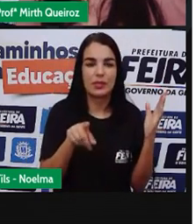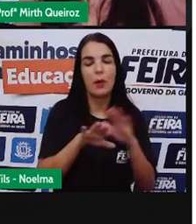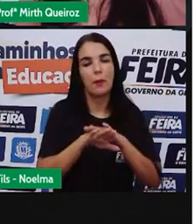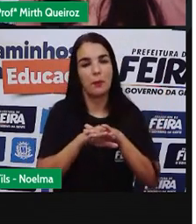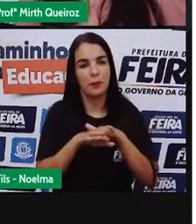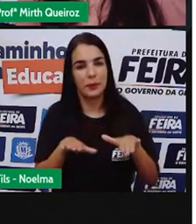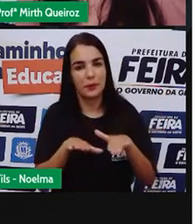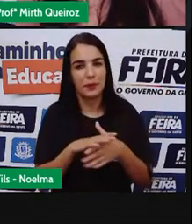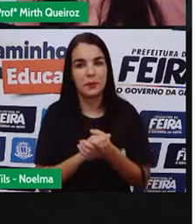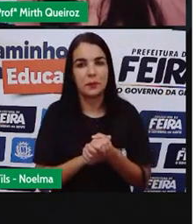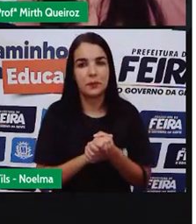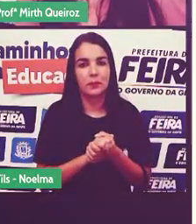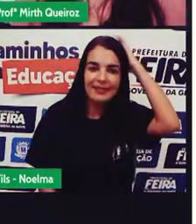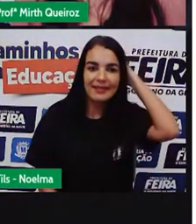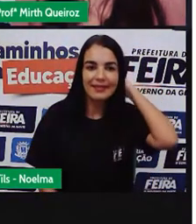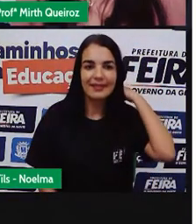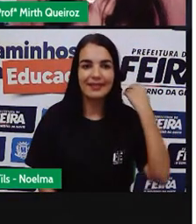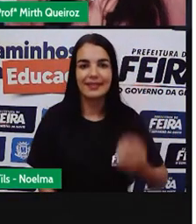exclamação.